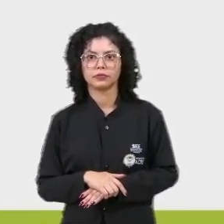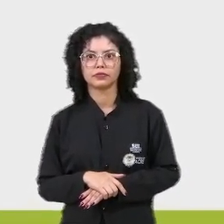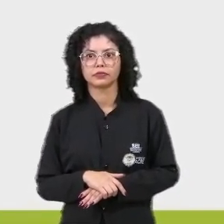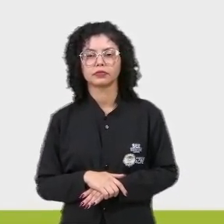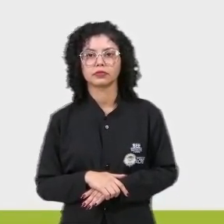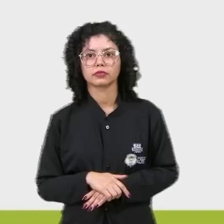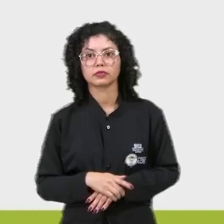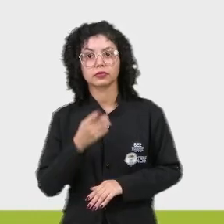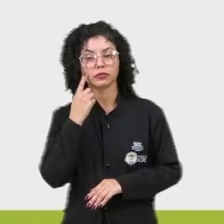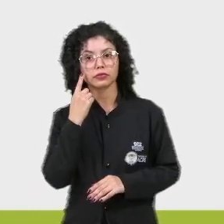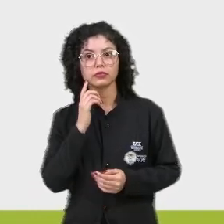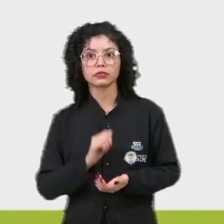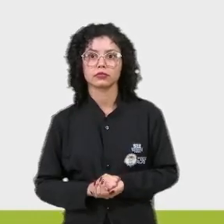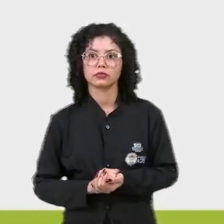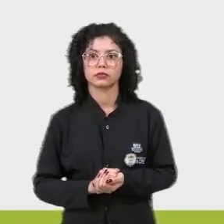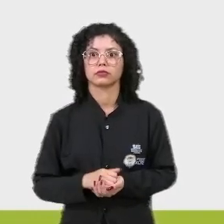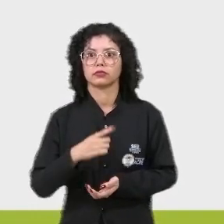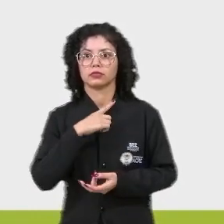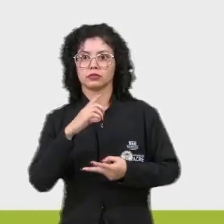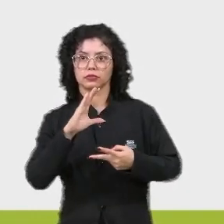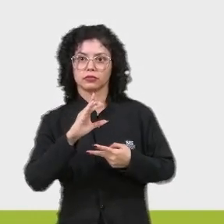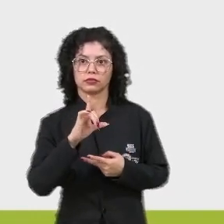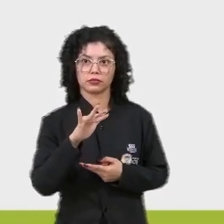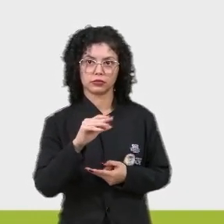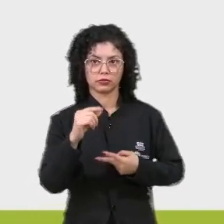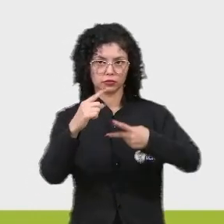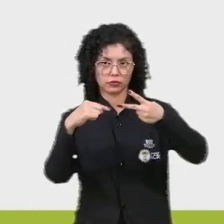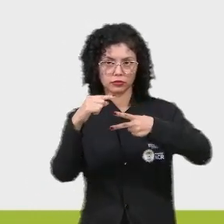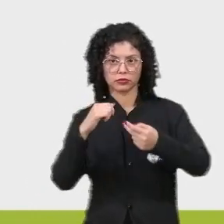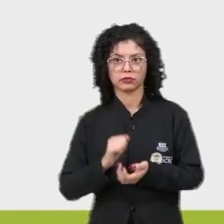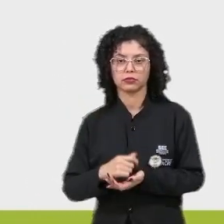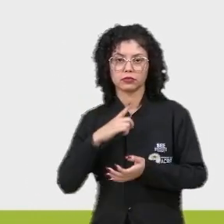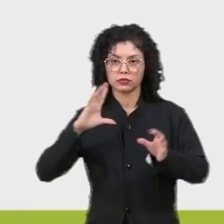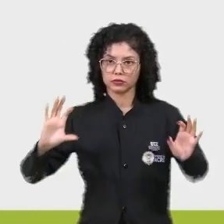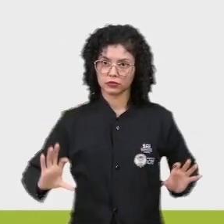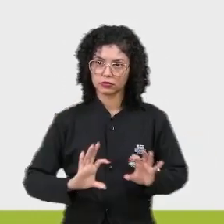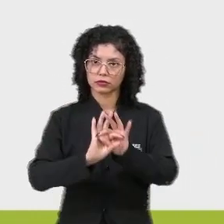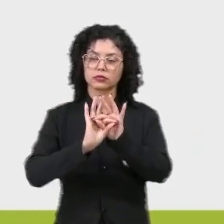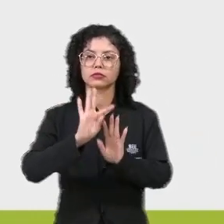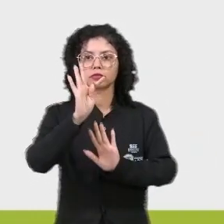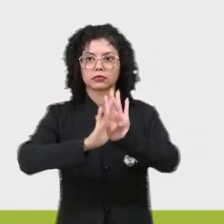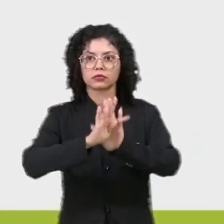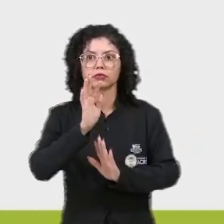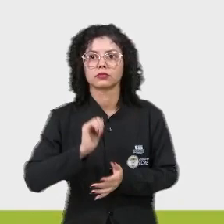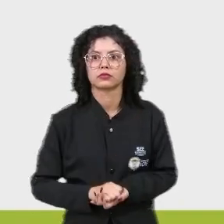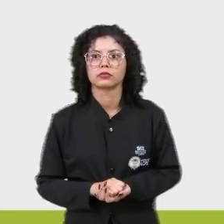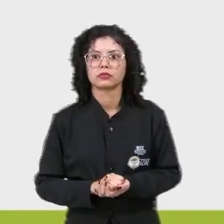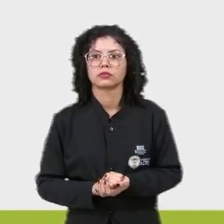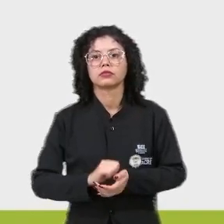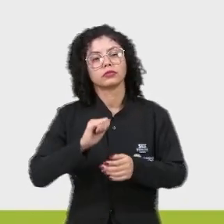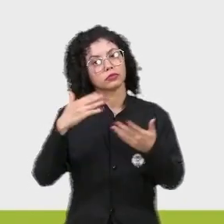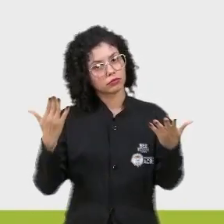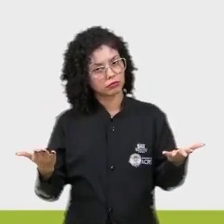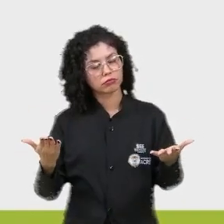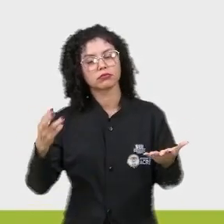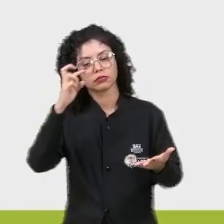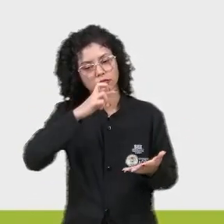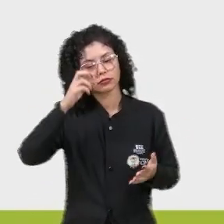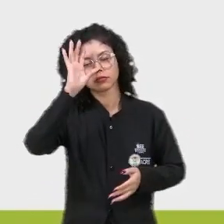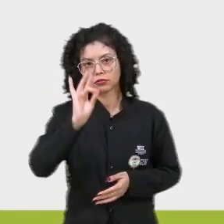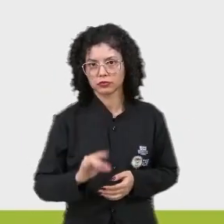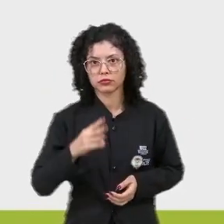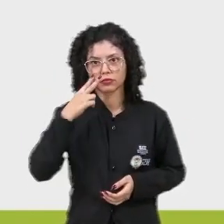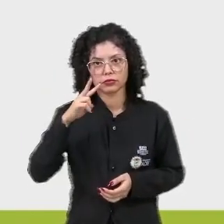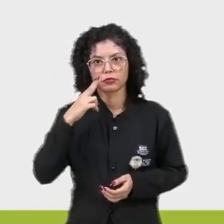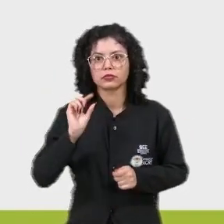Vamos lá, olha só. Adélia Prado e Chico Buarque estabelecem intertextualidade, obviamente na análise que nós já